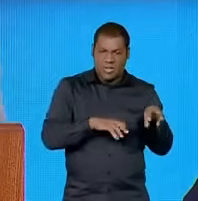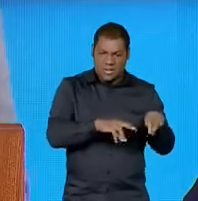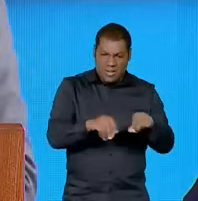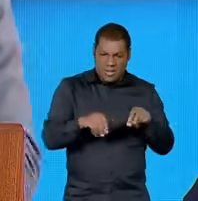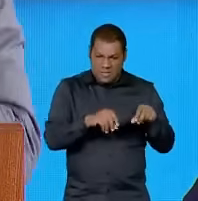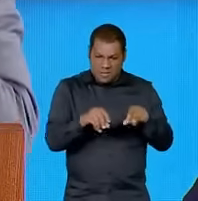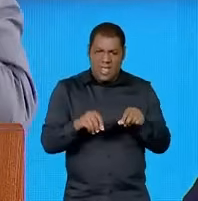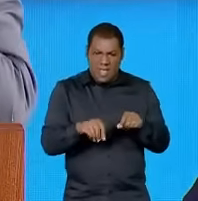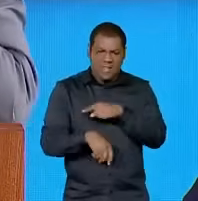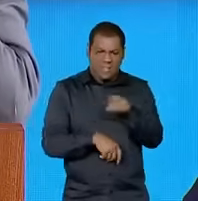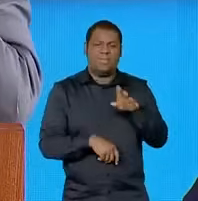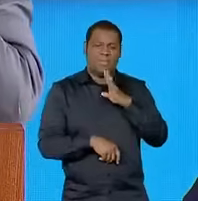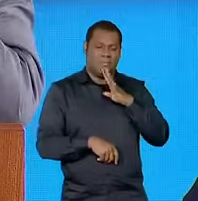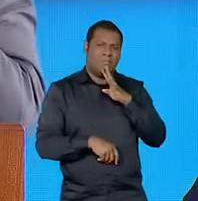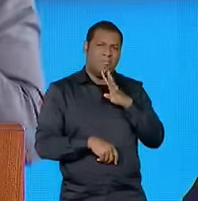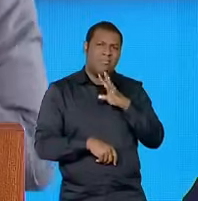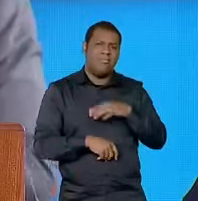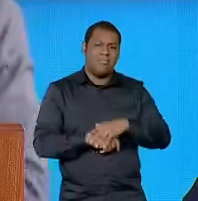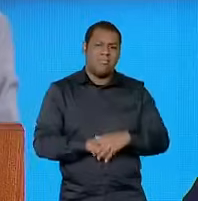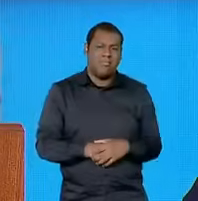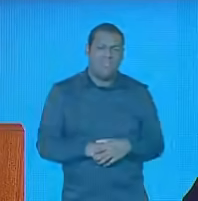da terra?